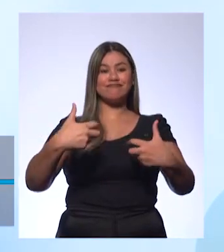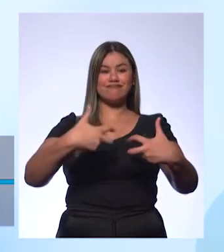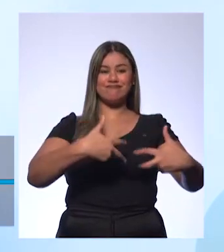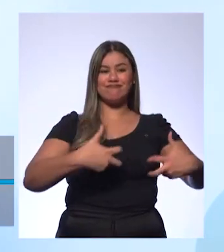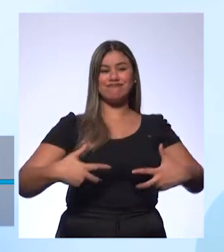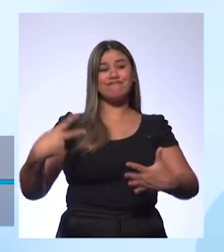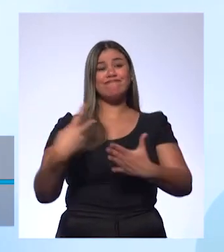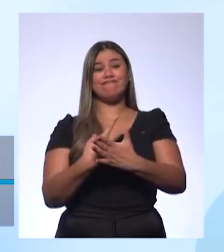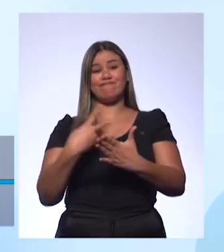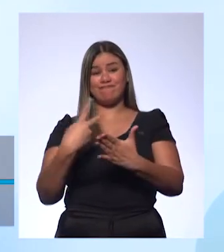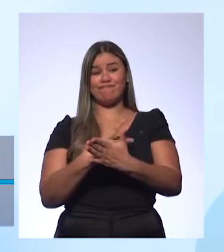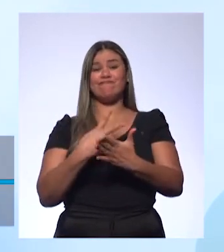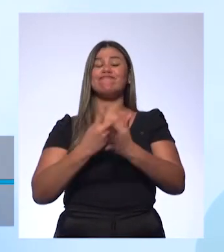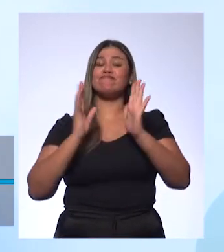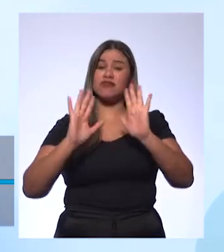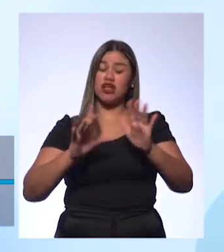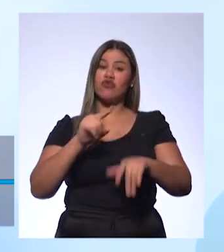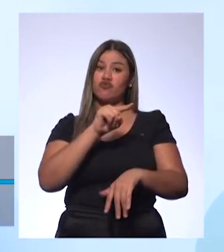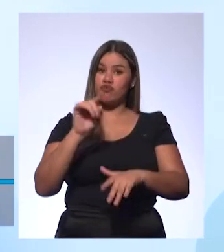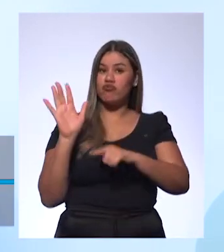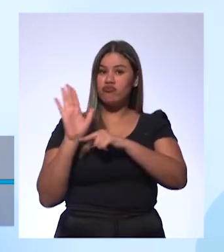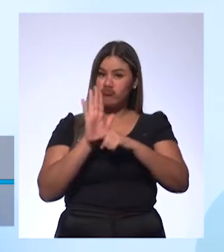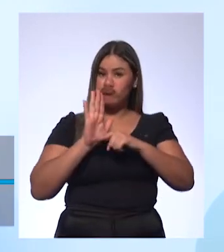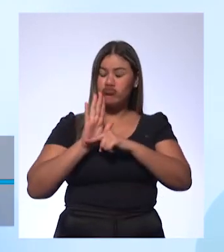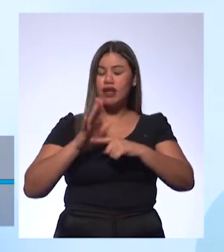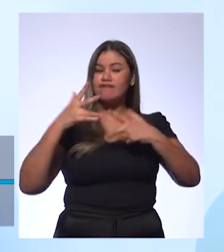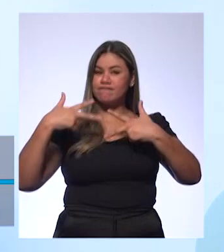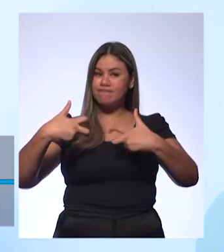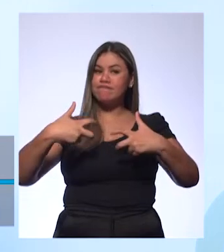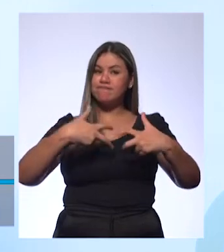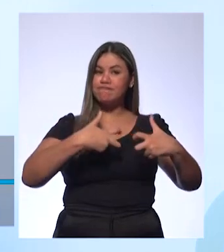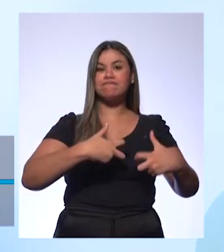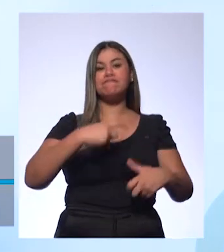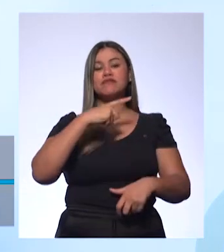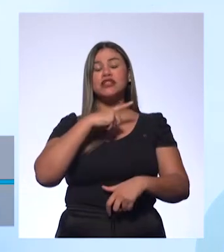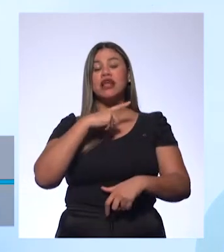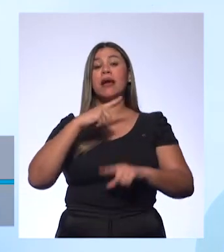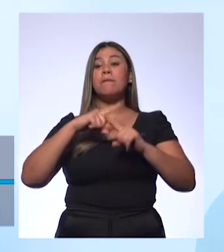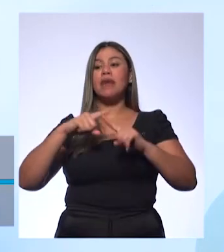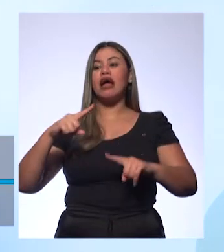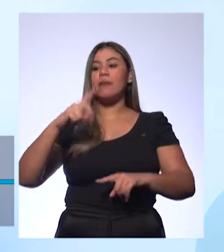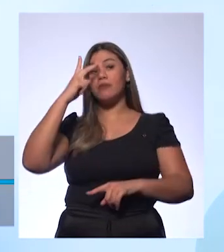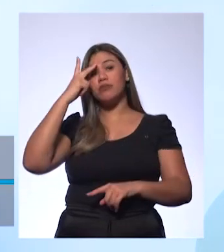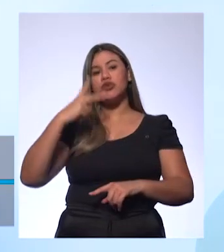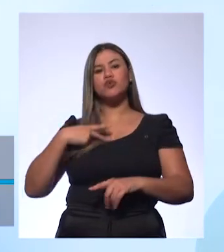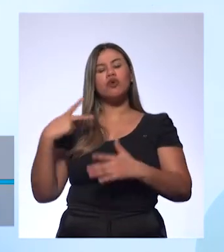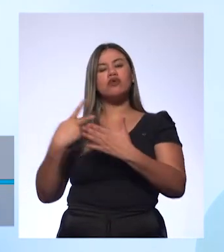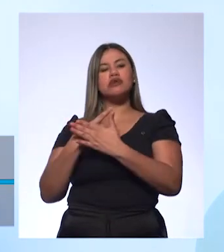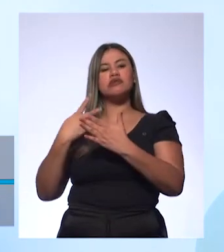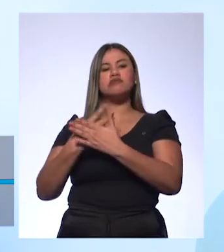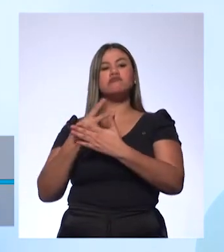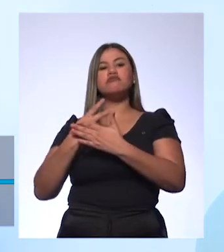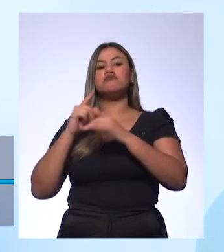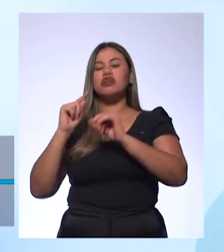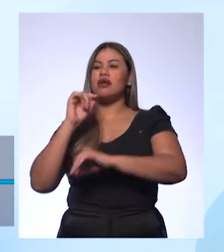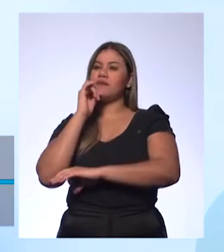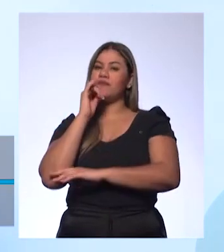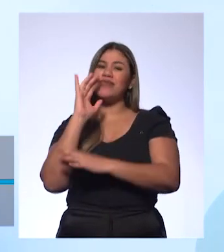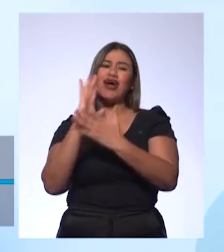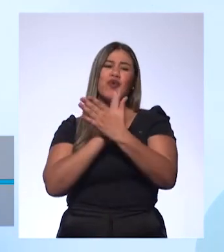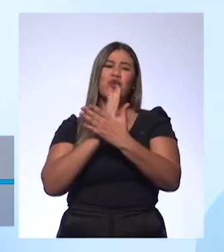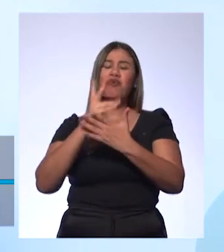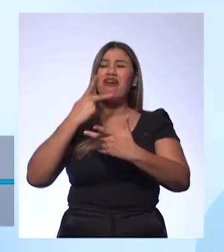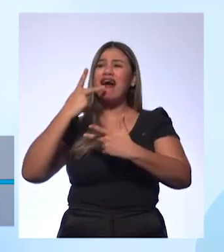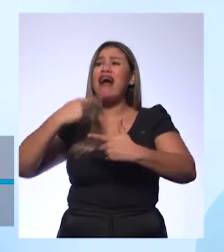onde ela errou, vocês também ajudaram ela a perceber, mas nos nossos erros, o fundamental é isso. Tem gente que prefere não falar dos